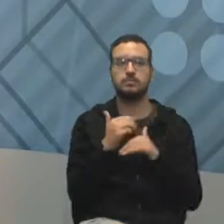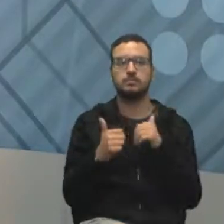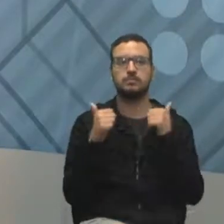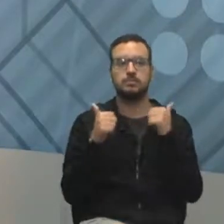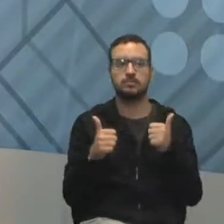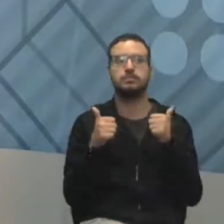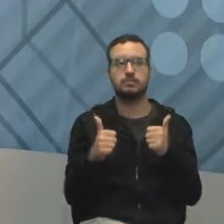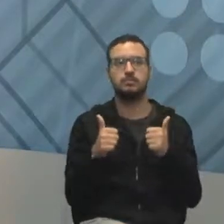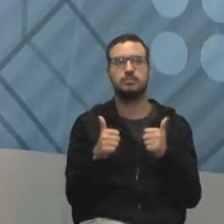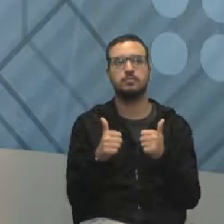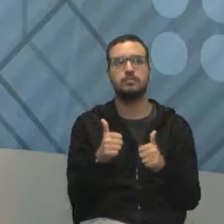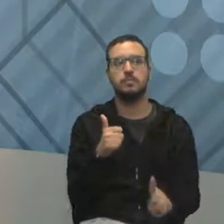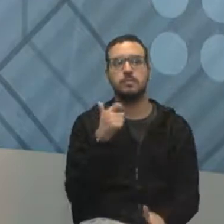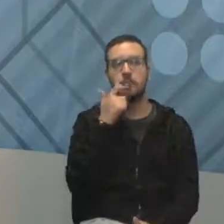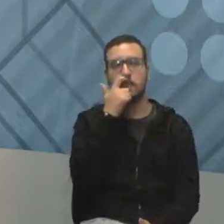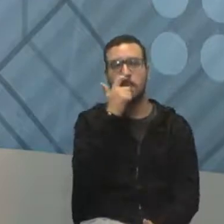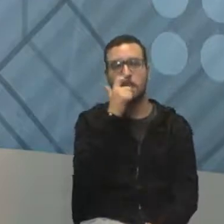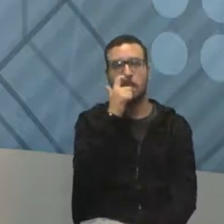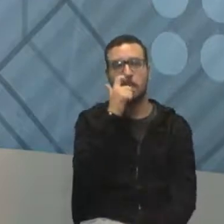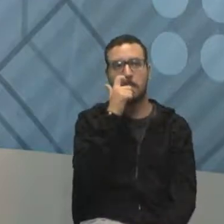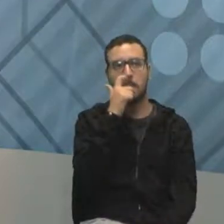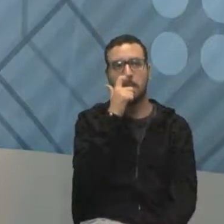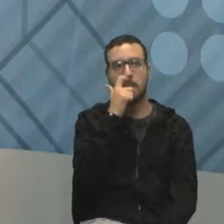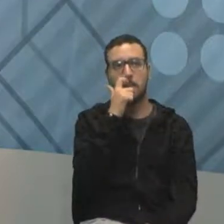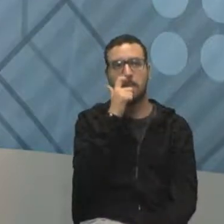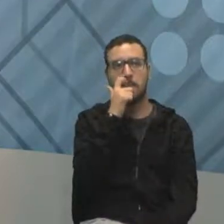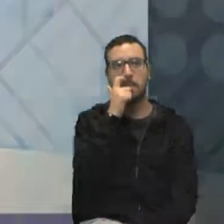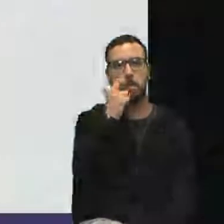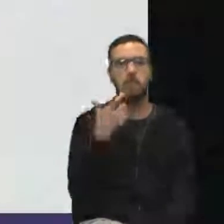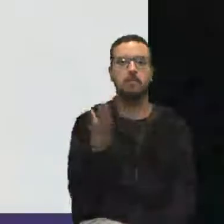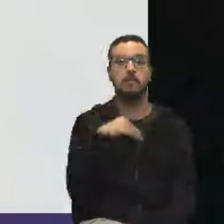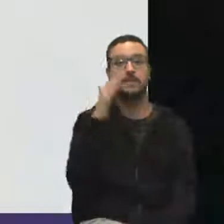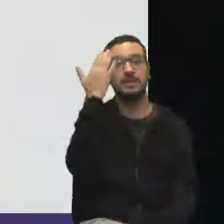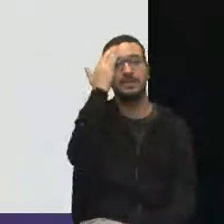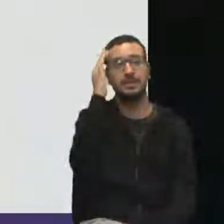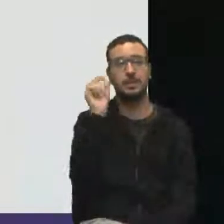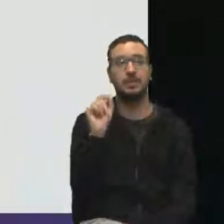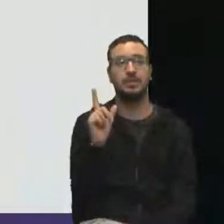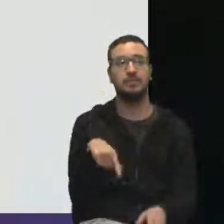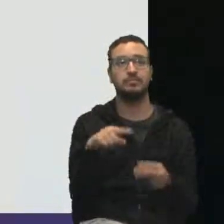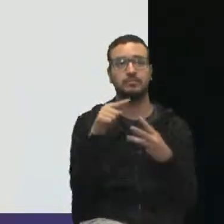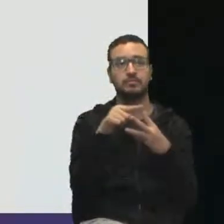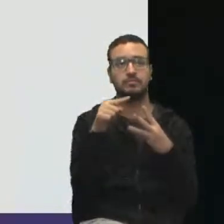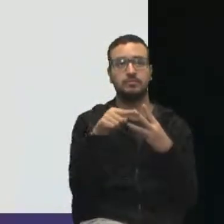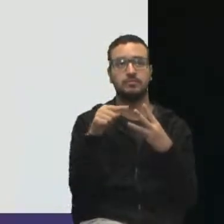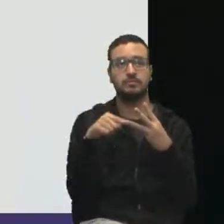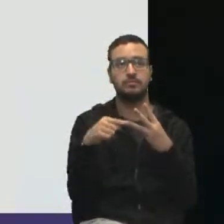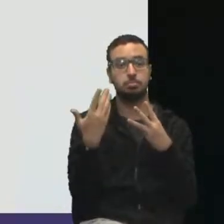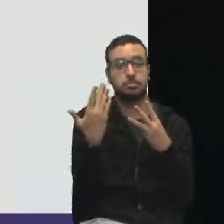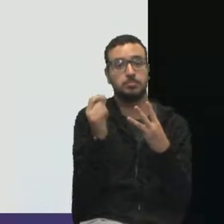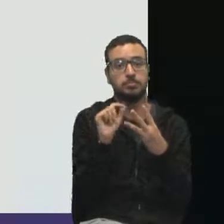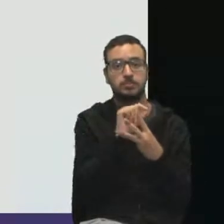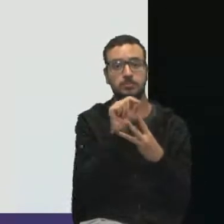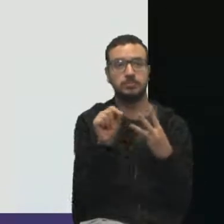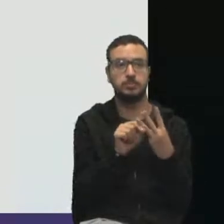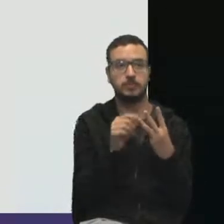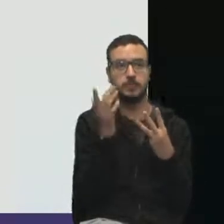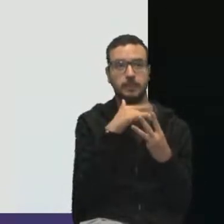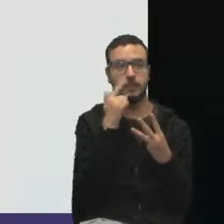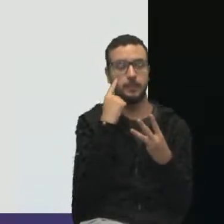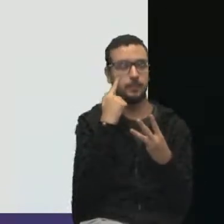profissão. Vamos entender um pouquinho mais dessas competências. Vem para cá que eu vou mostrar para você que essas competências, na verdade,